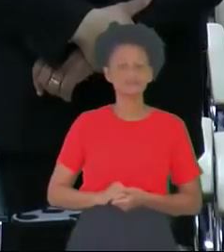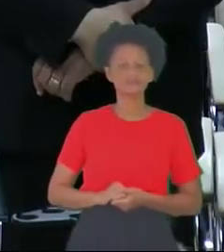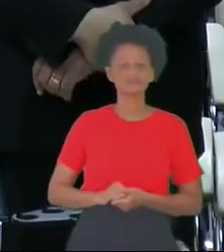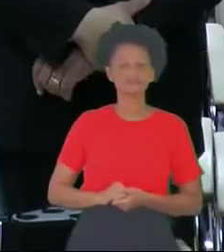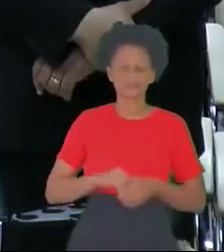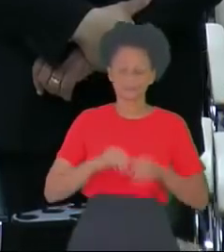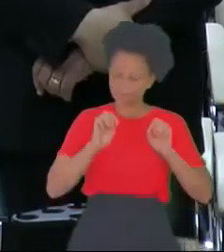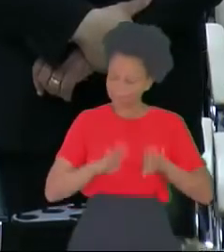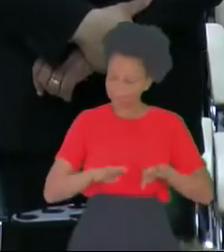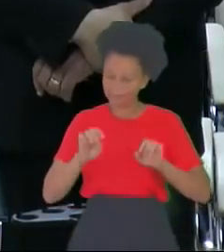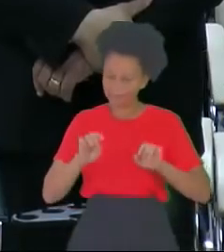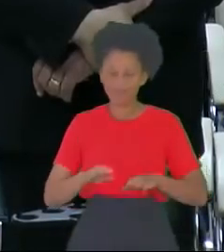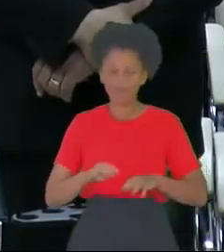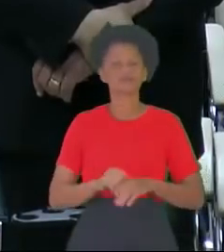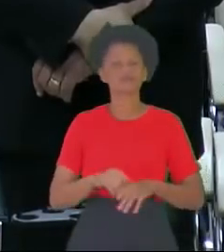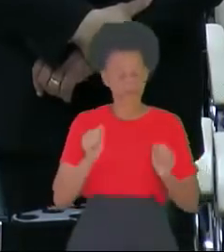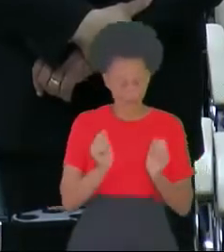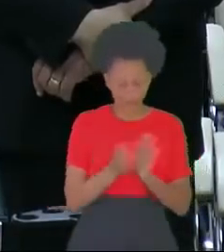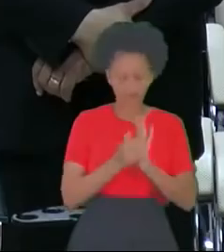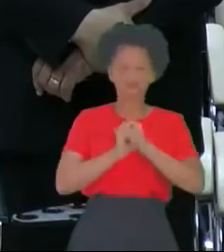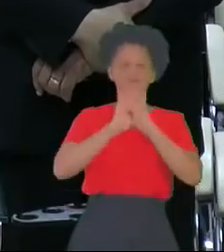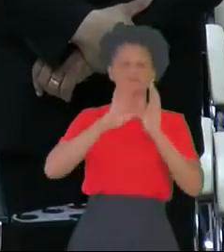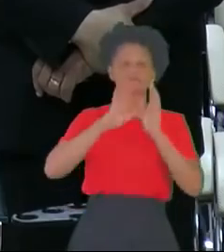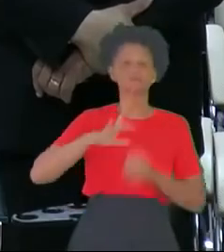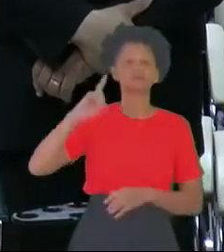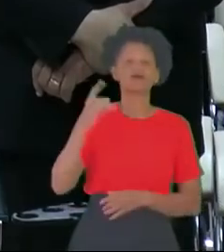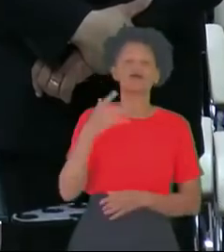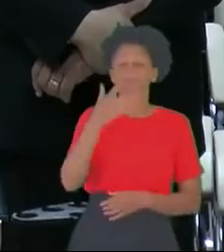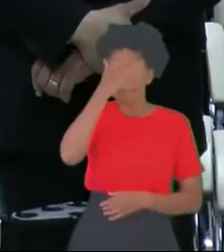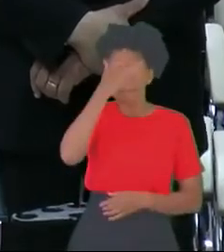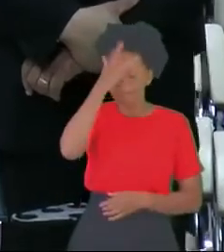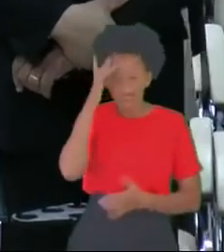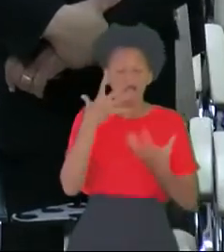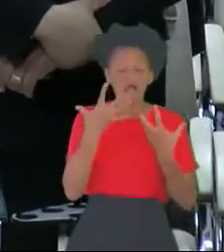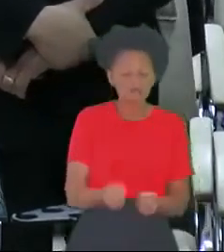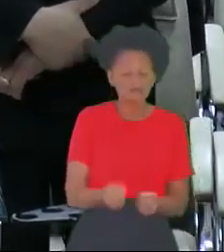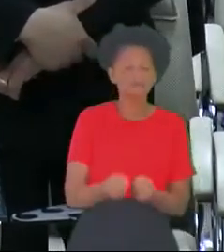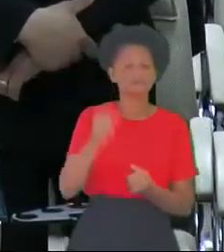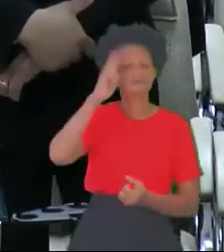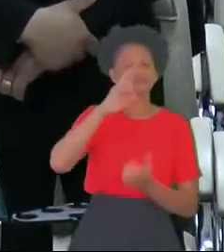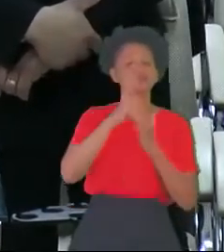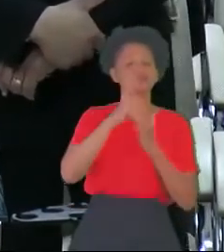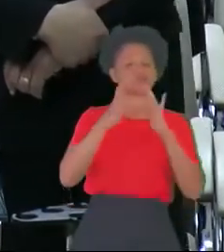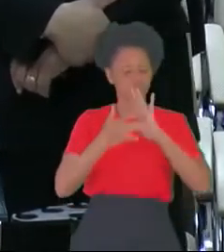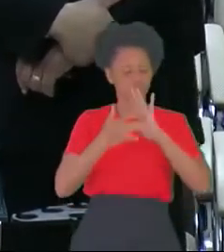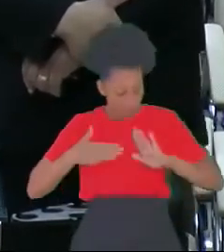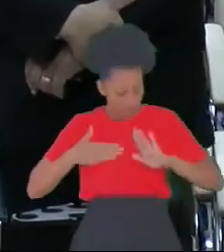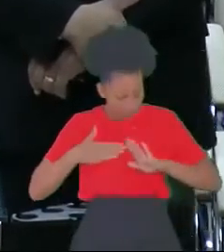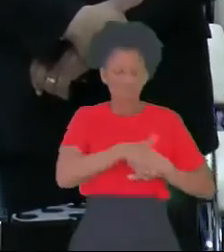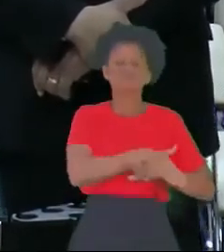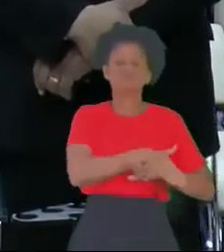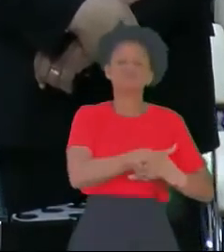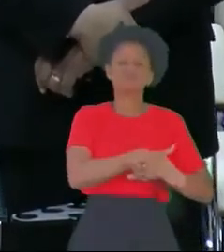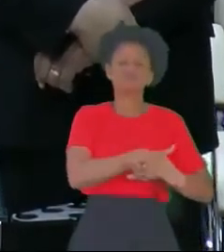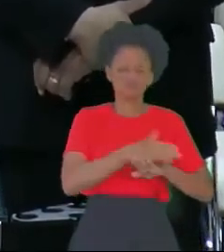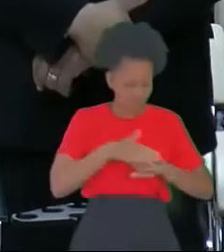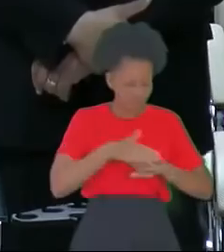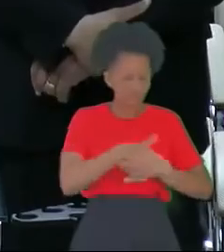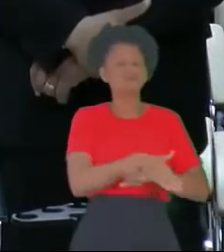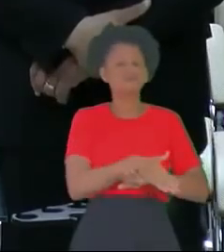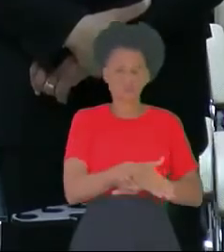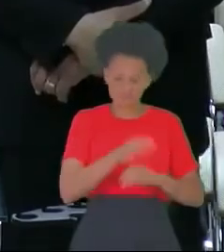Muito bem, fica aqui, meu irmão, fica aqui, glória a Deus. Alguém que quer aceitar o Senhor Jesus, ele está metendo a mão. Está ou não está metendo a mão? Está ou não está a